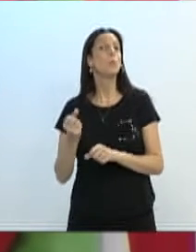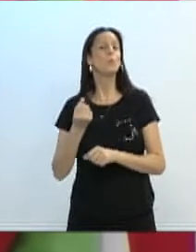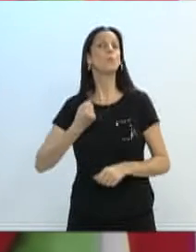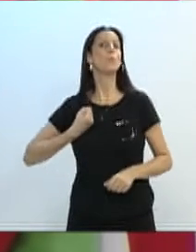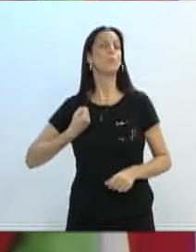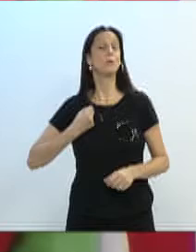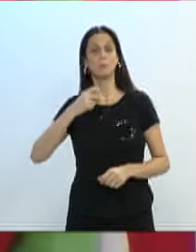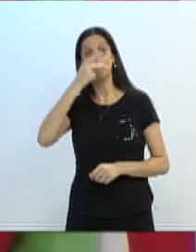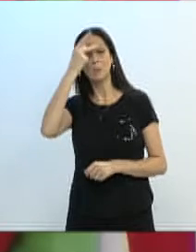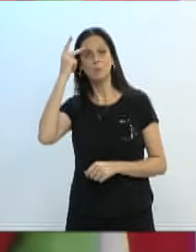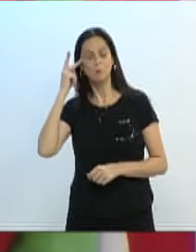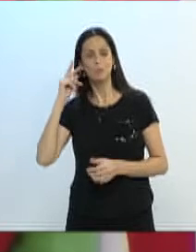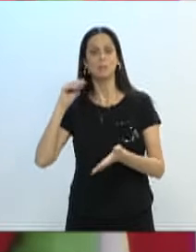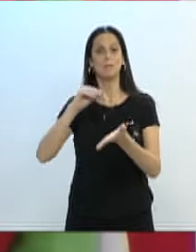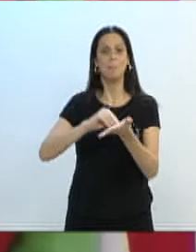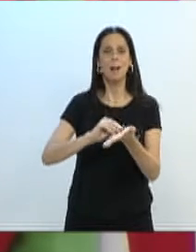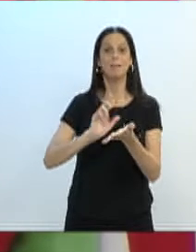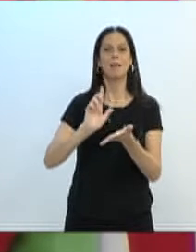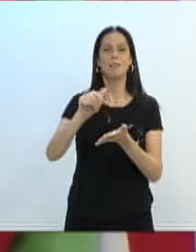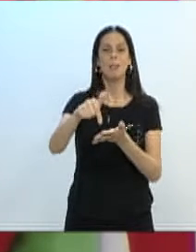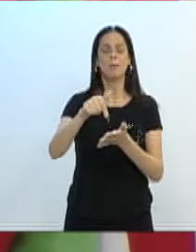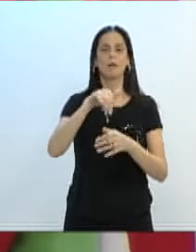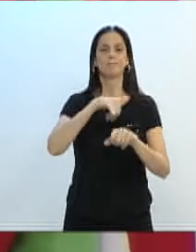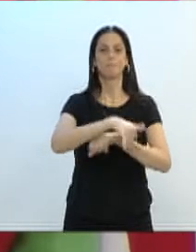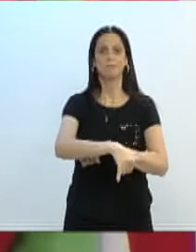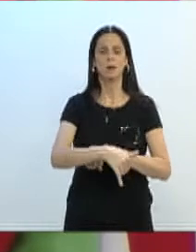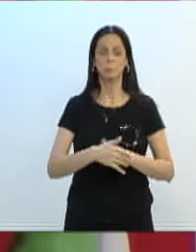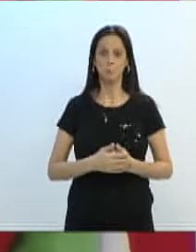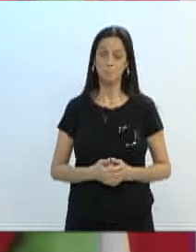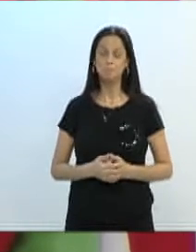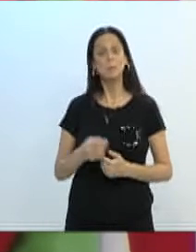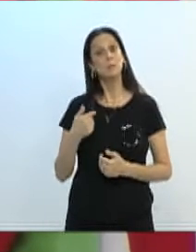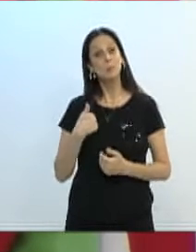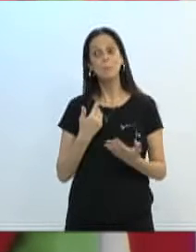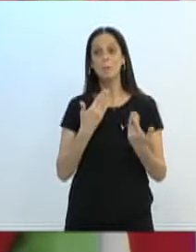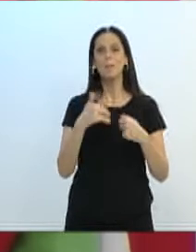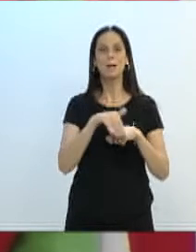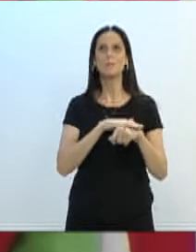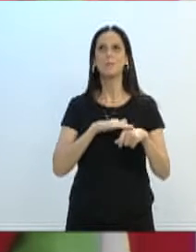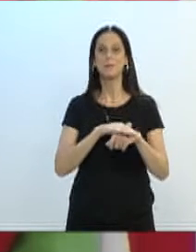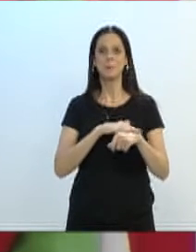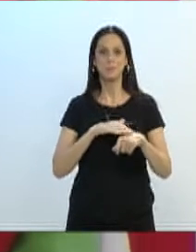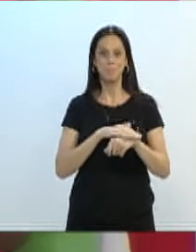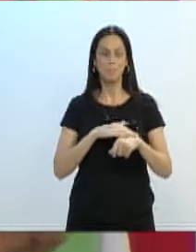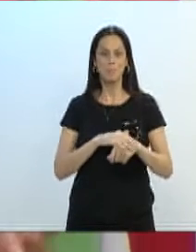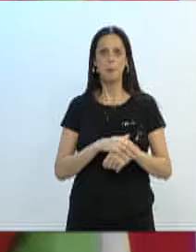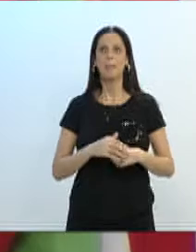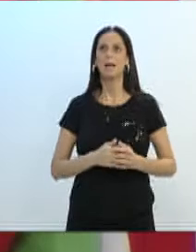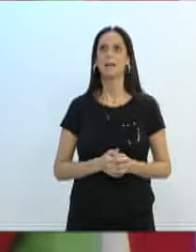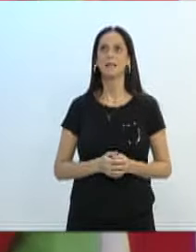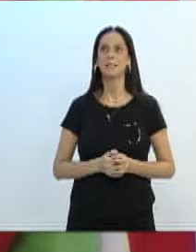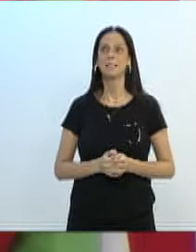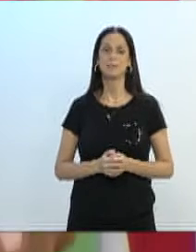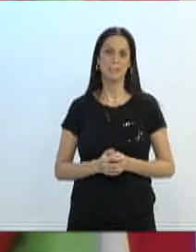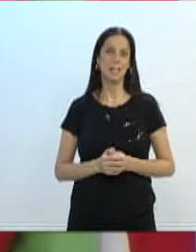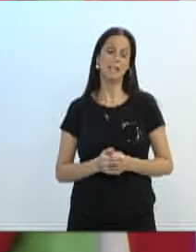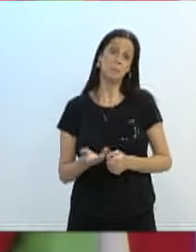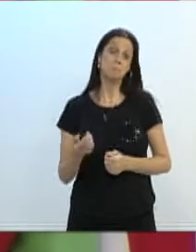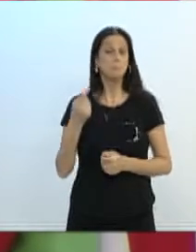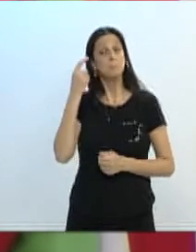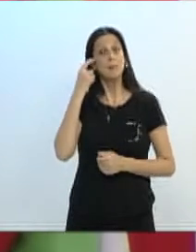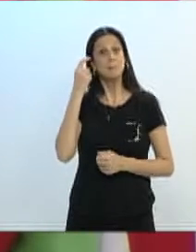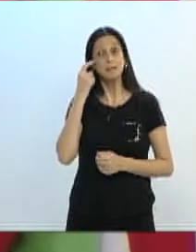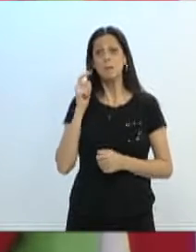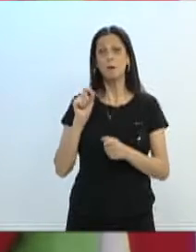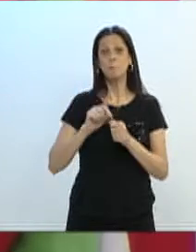SECOM e a SEMUS essa indicação para que a gente possa estabelecer esse faltômetro. Tem uma palavra que eu trouxe aqui, inventei isso da minha cabeça, pode ser que exista.